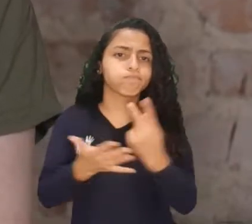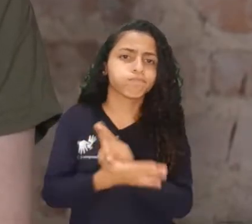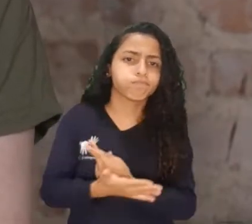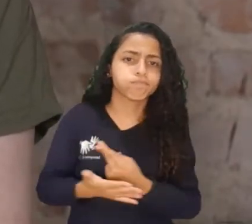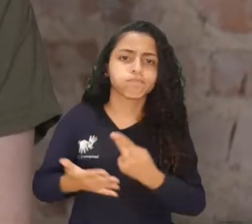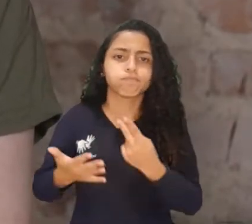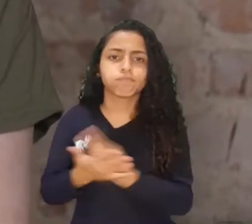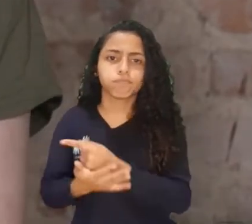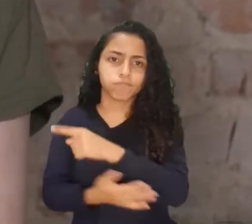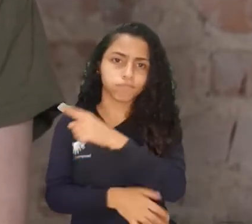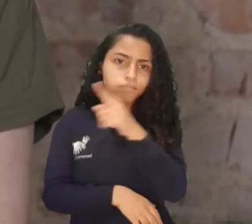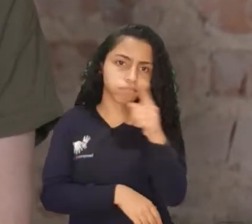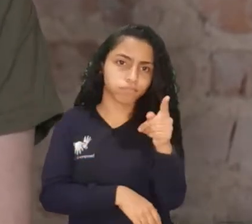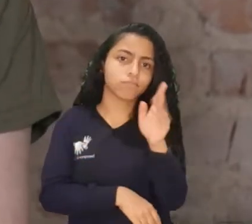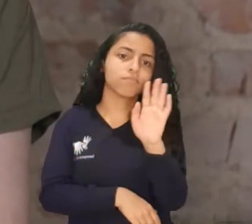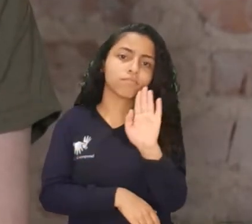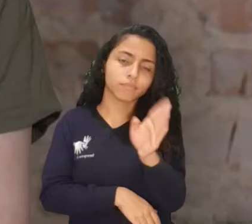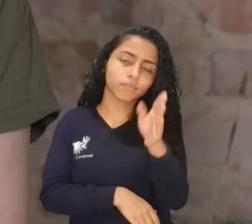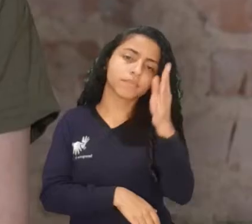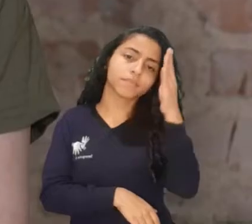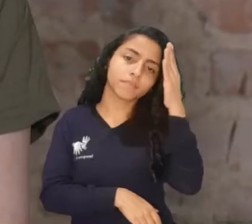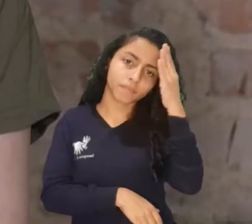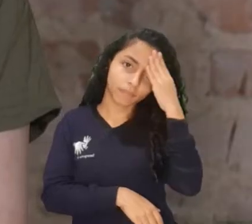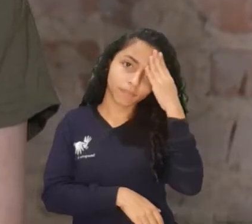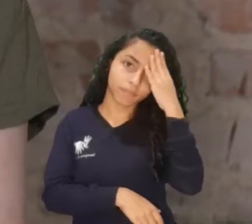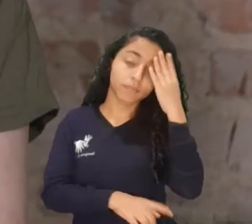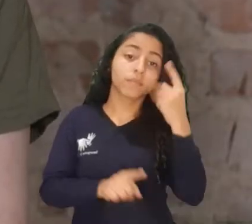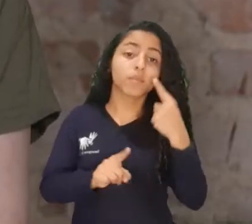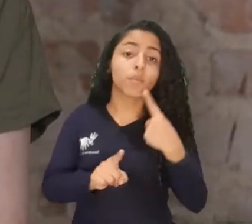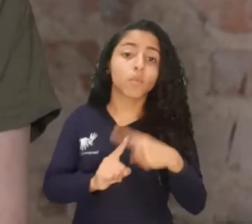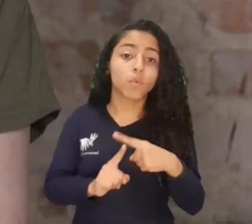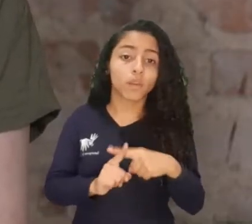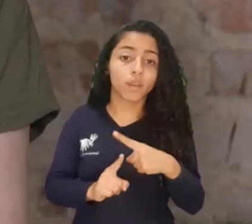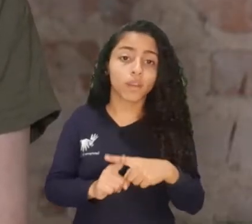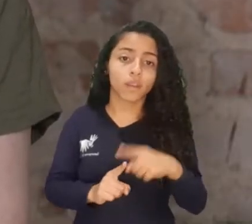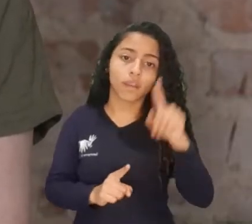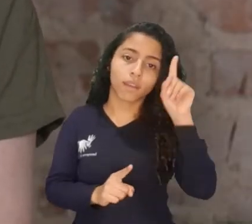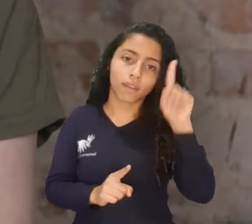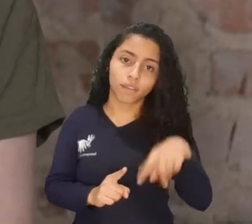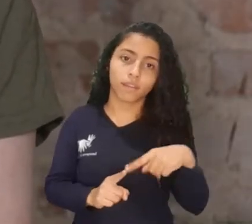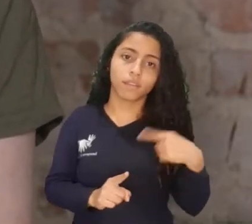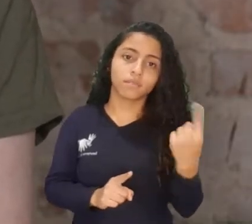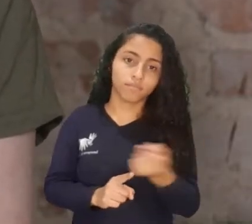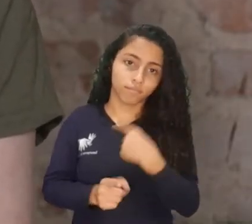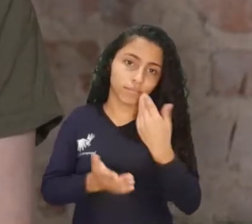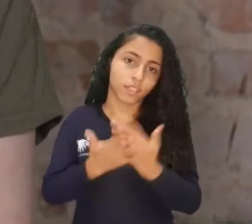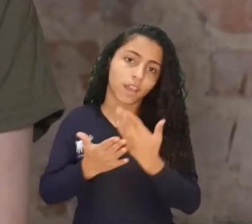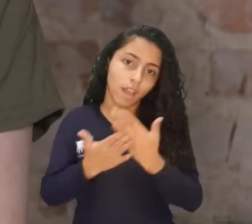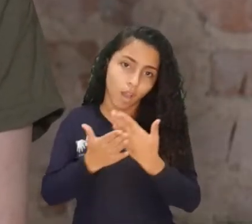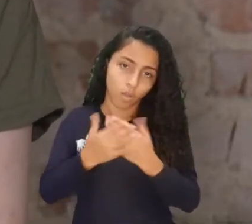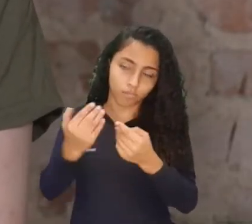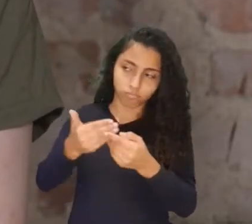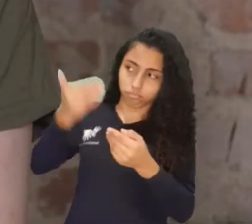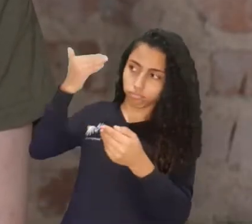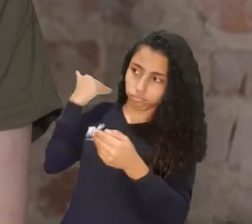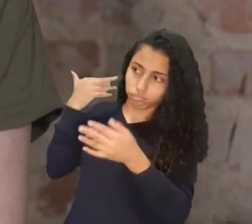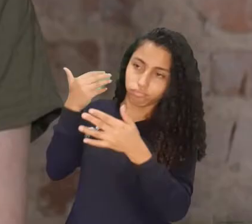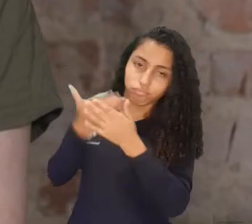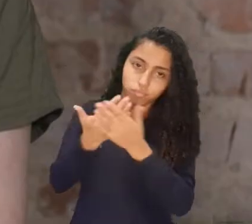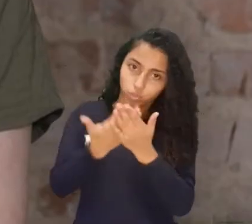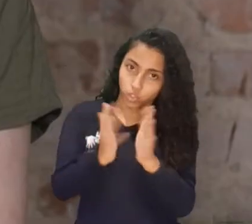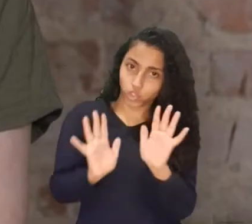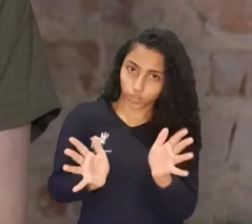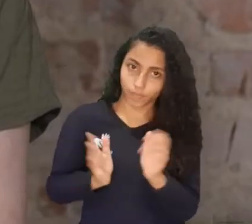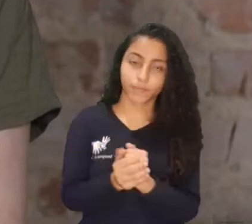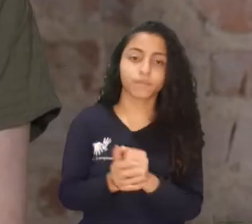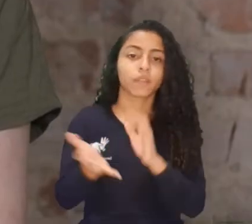estão bastante cientes, porque tem sido objeto de tema das aulas anteriores. Clima e biodiversidade